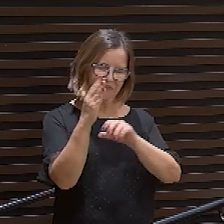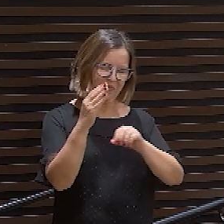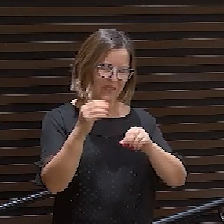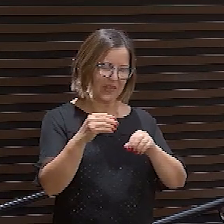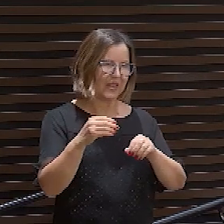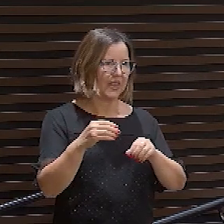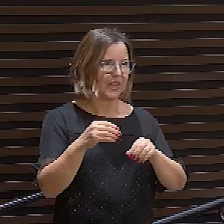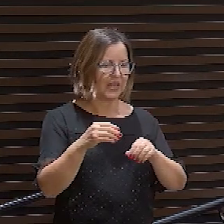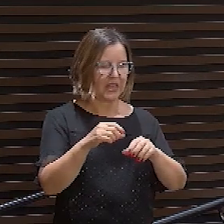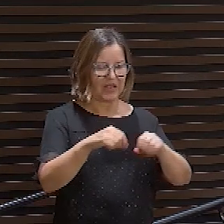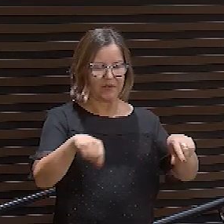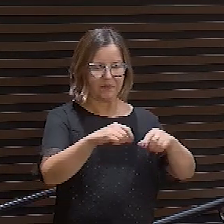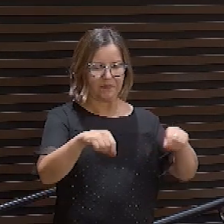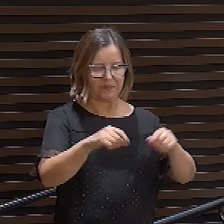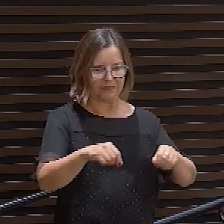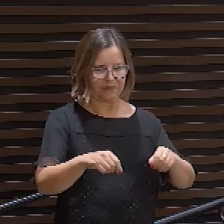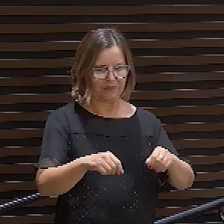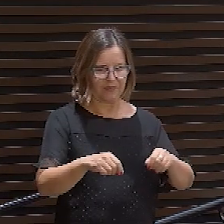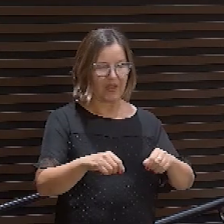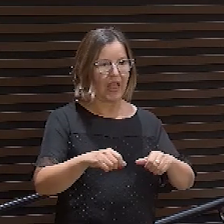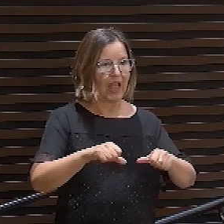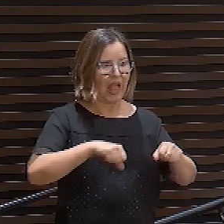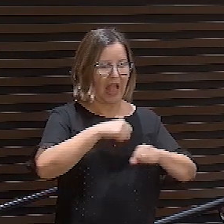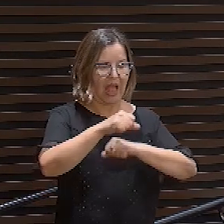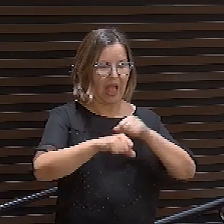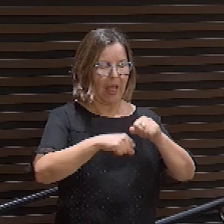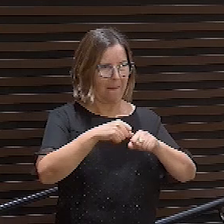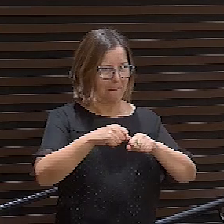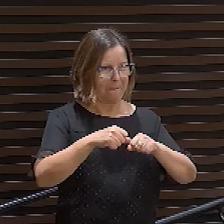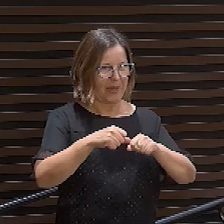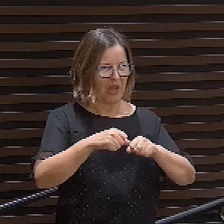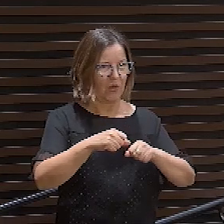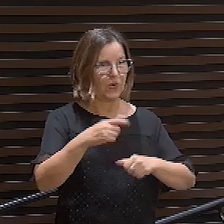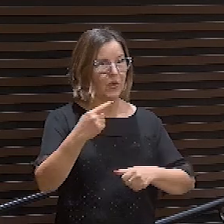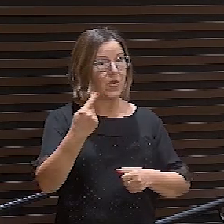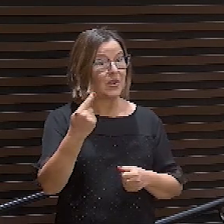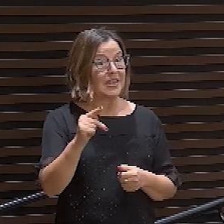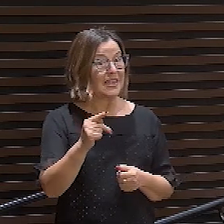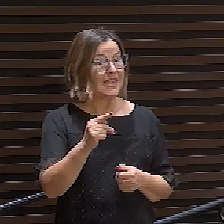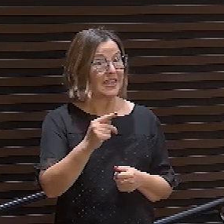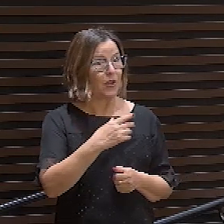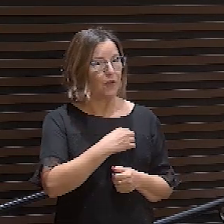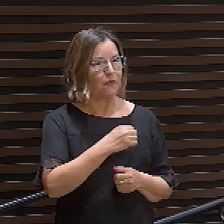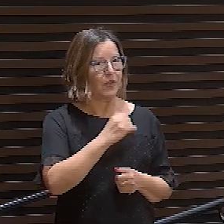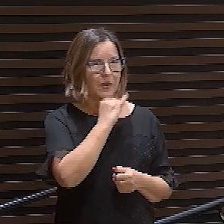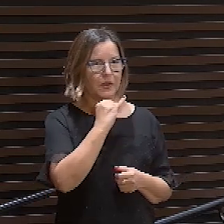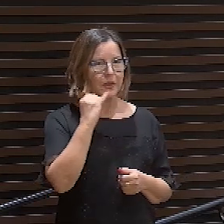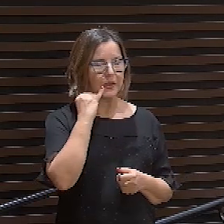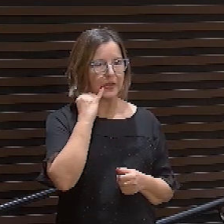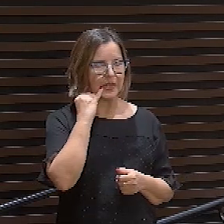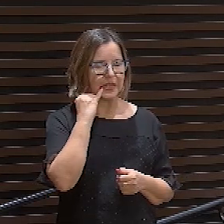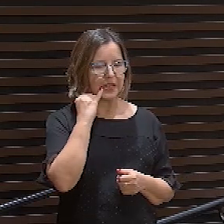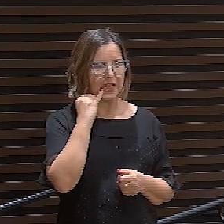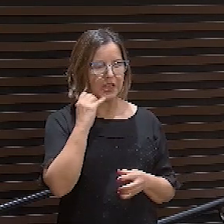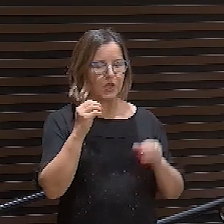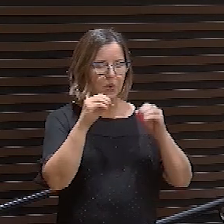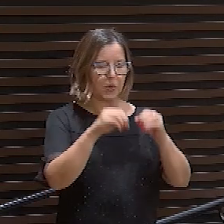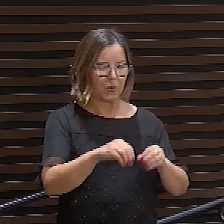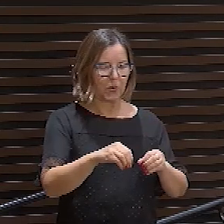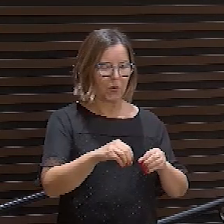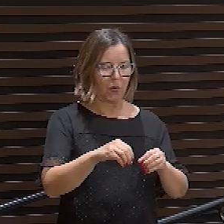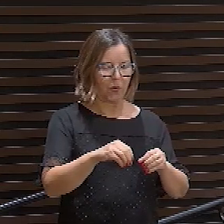no altar, em cima da lenha. E estendendo a mão, tomou o cutelo